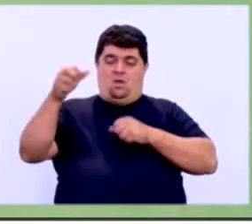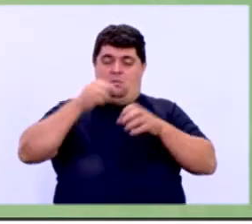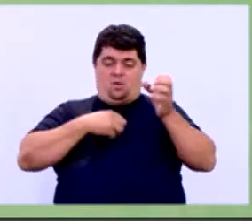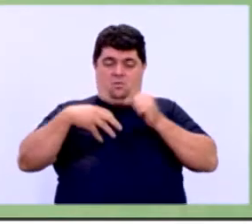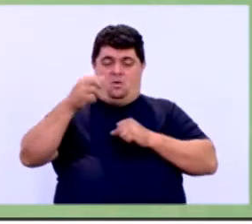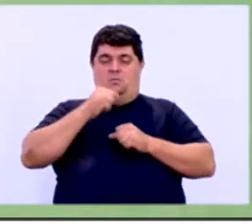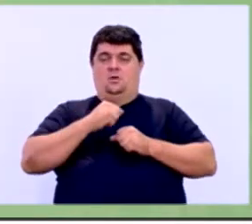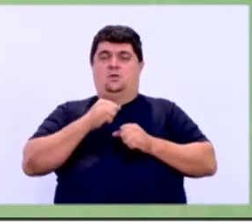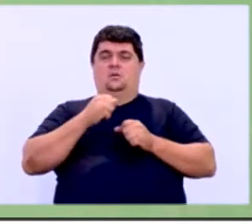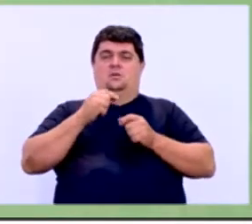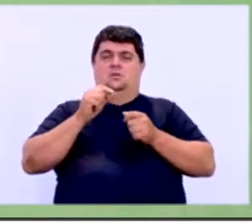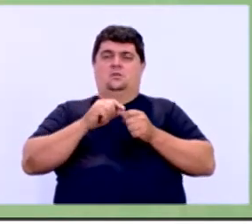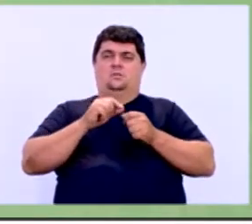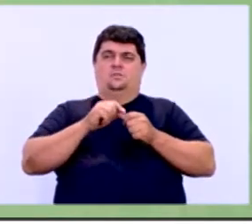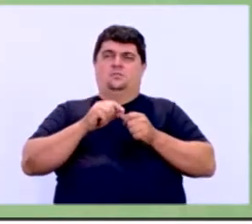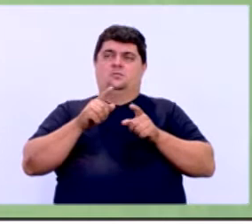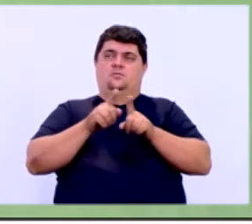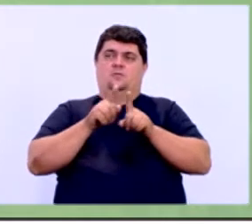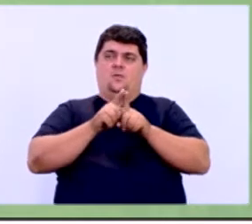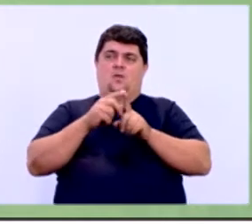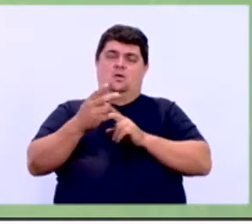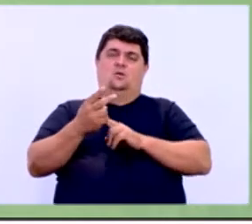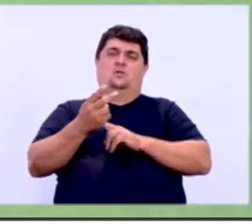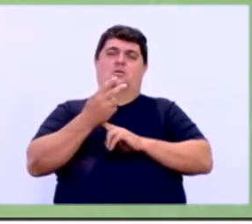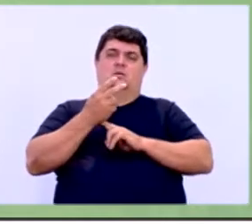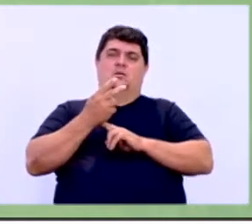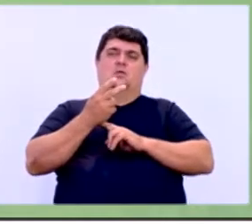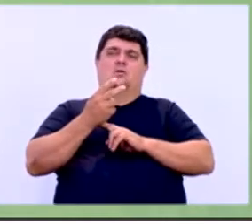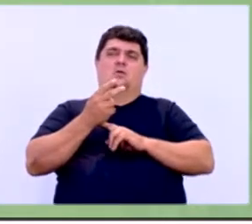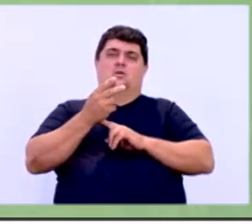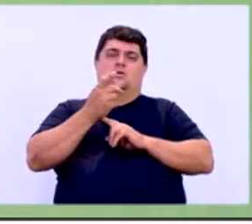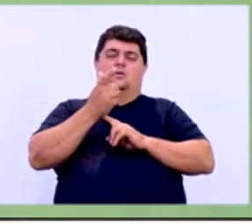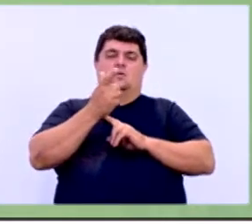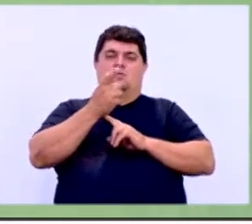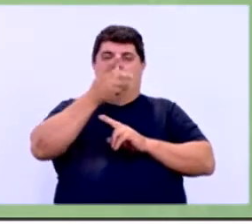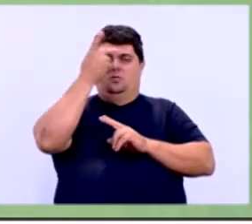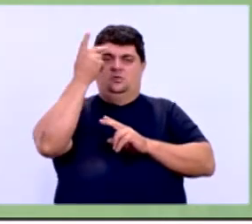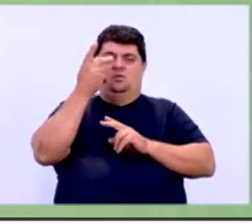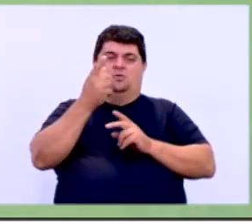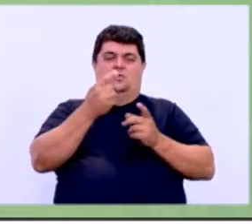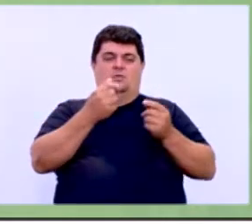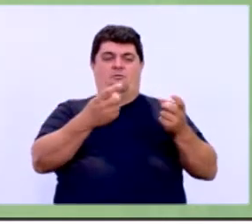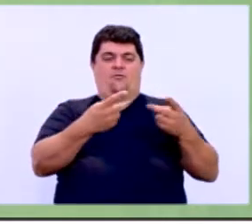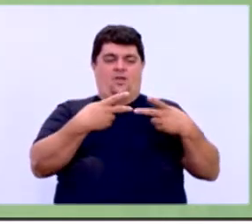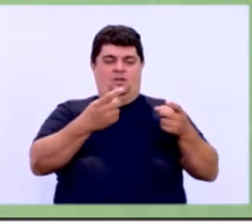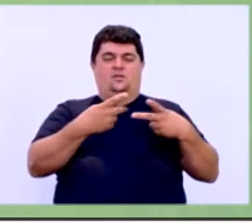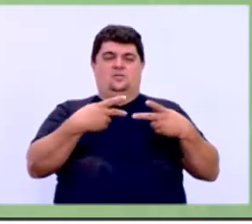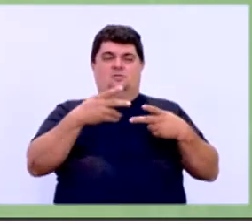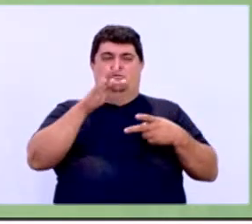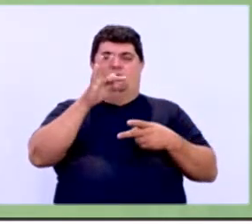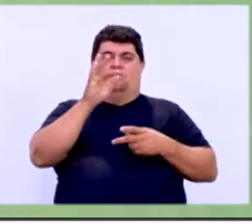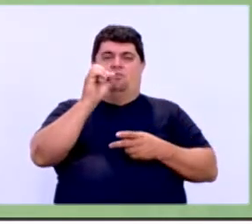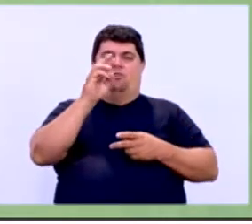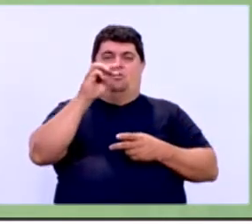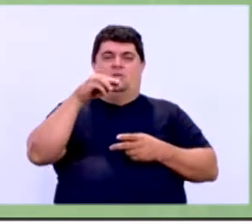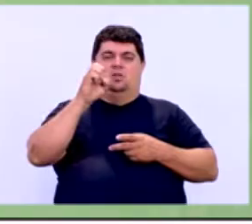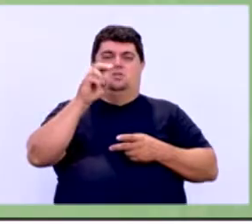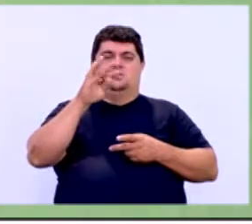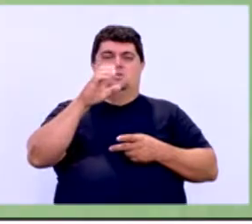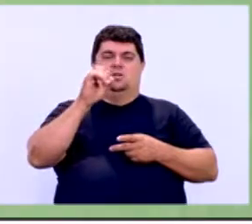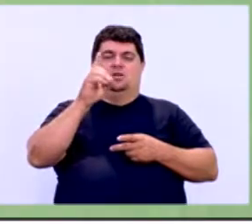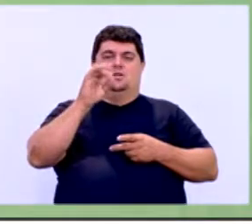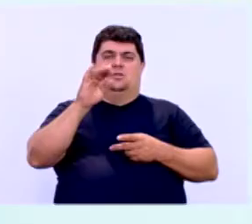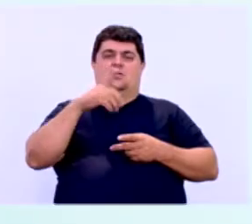operação, né? E empréstimos também com os próprios fornecedores. Às vezes a relação é